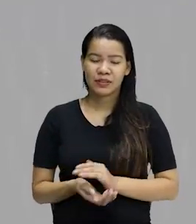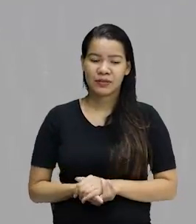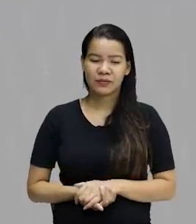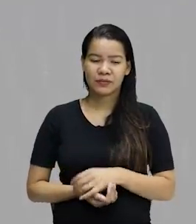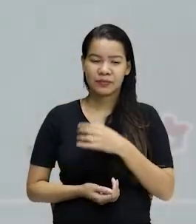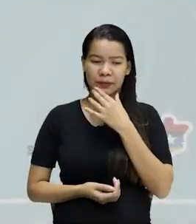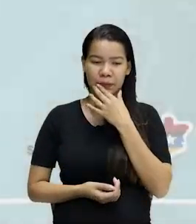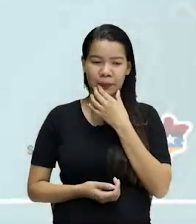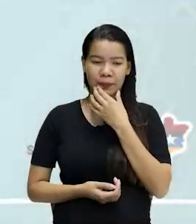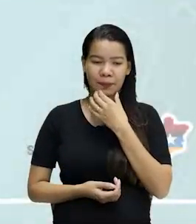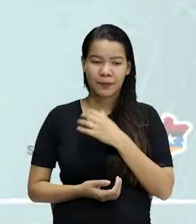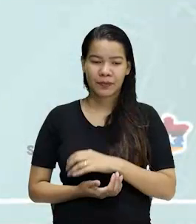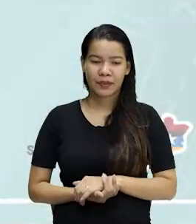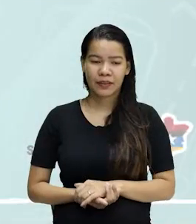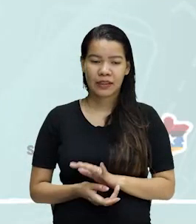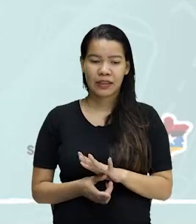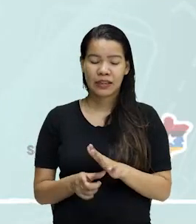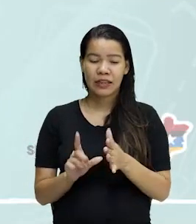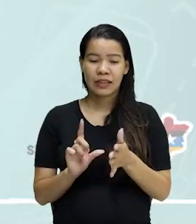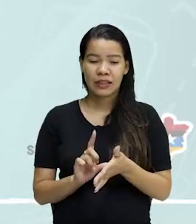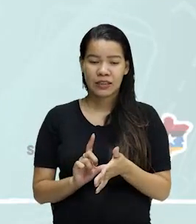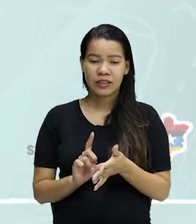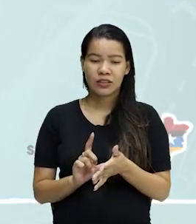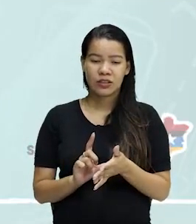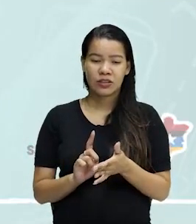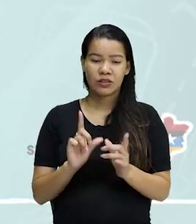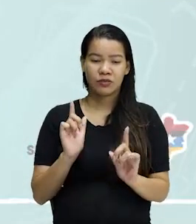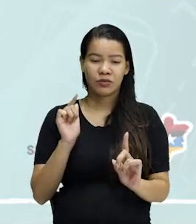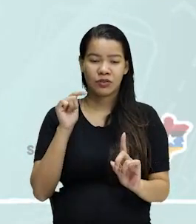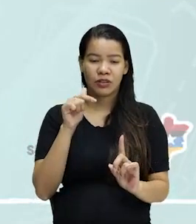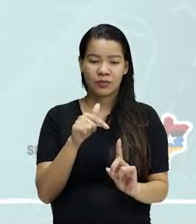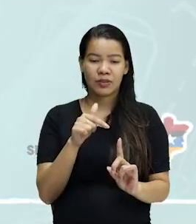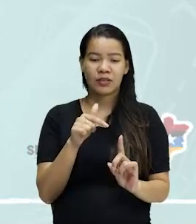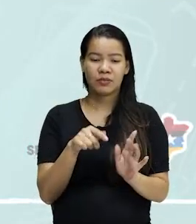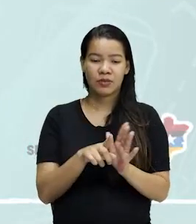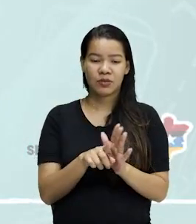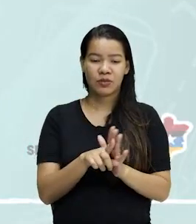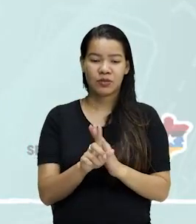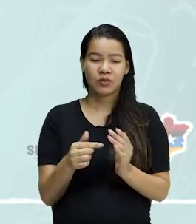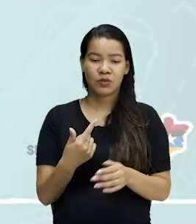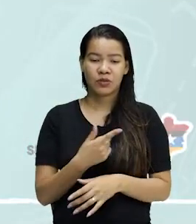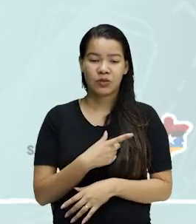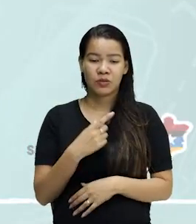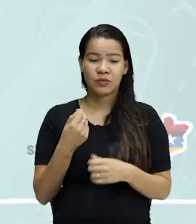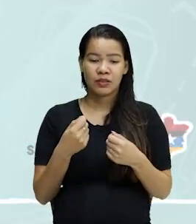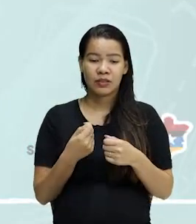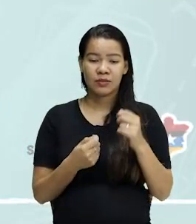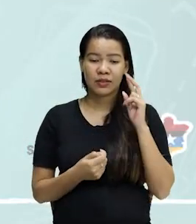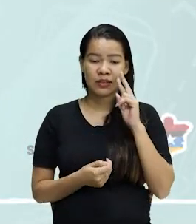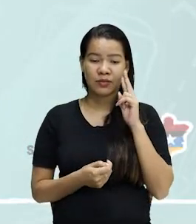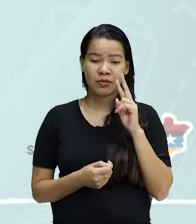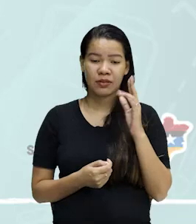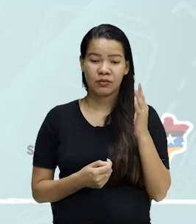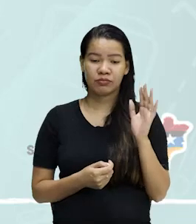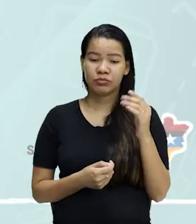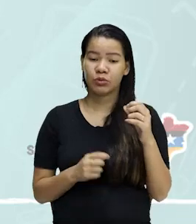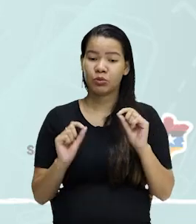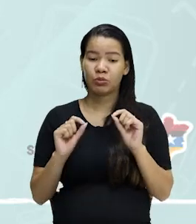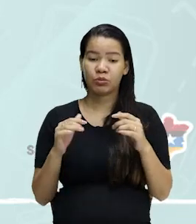Bom, antes de partirmos para as questões, olha só, a gente precisa relembrar os seguintes